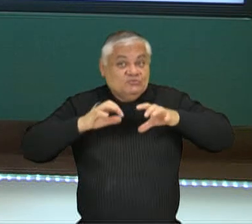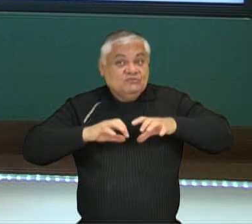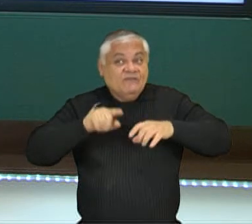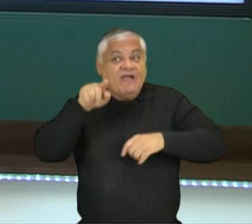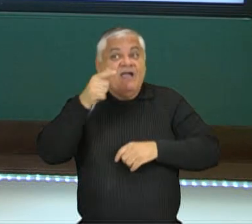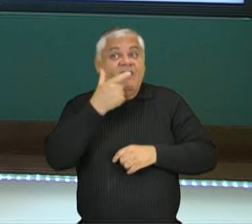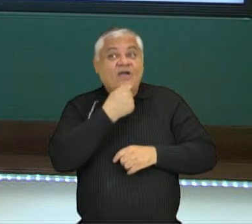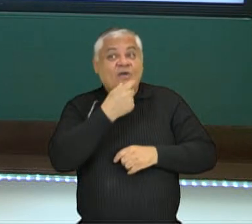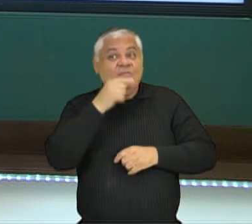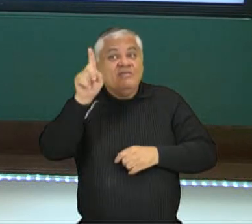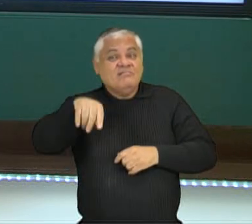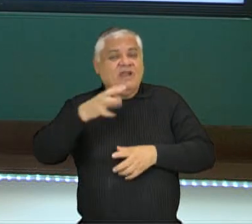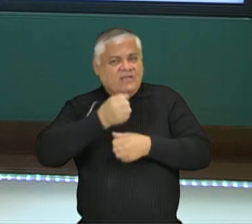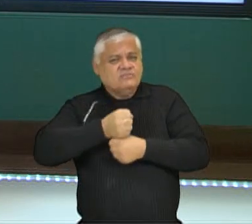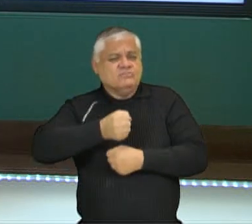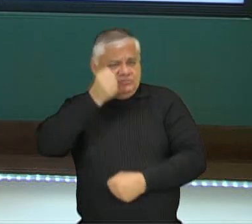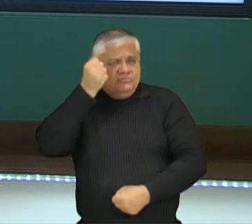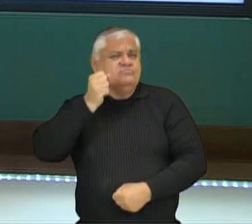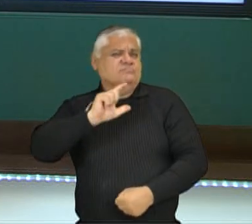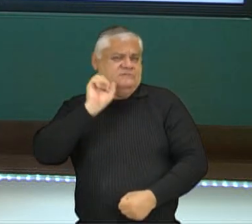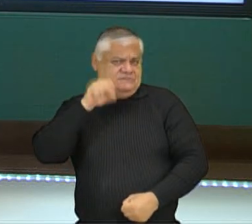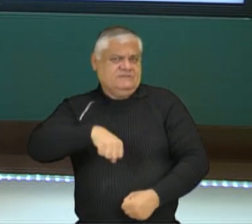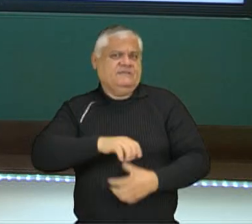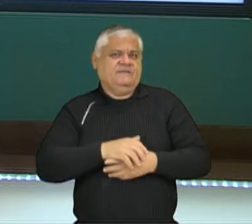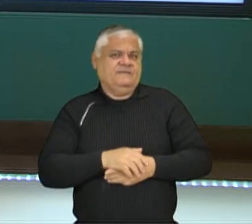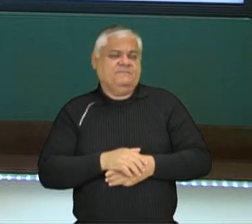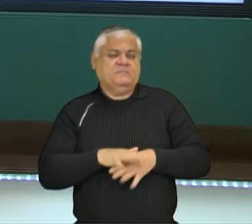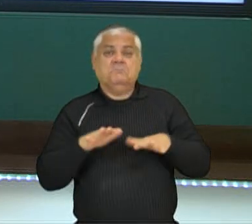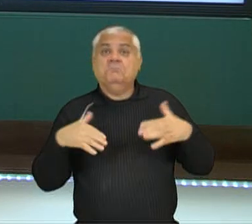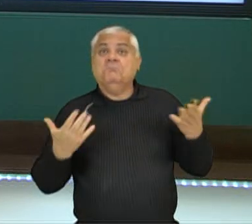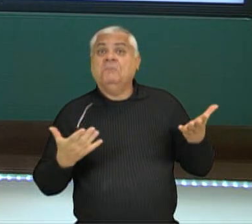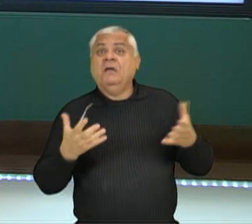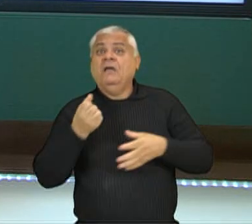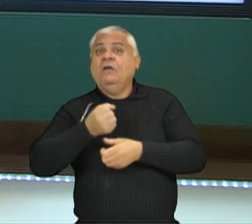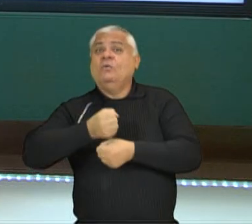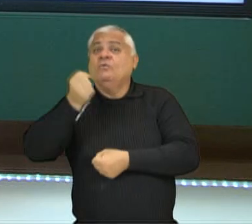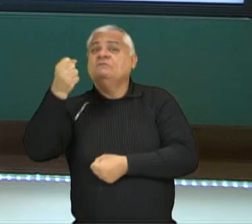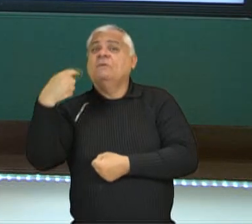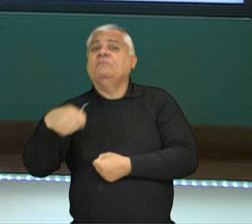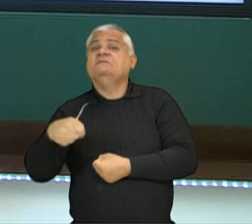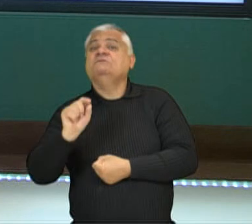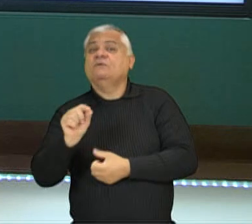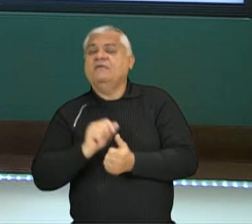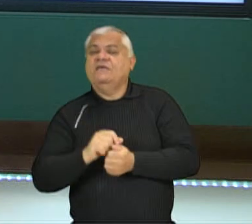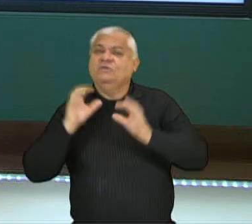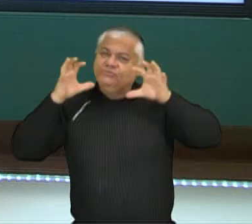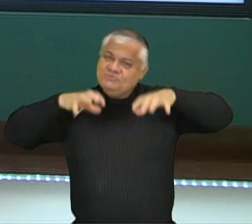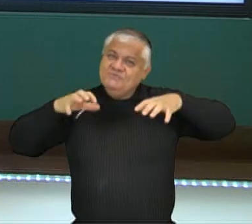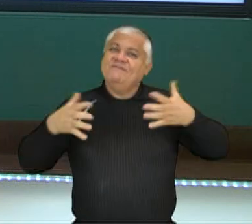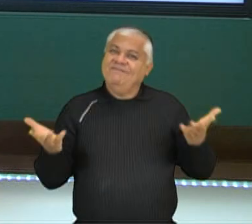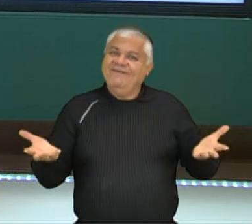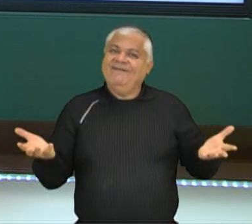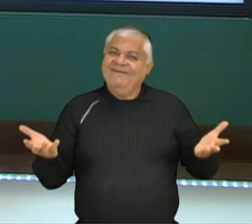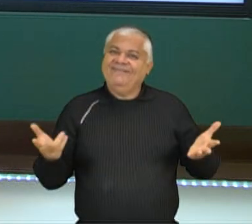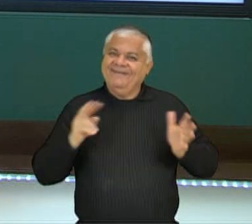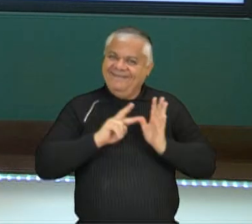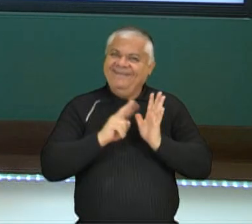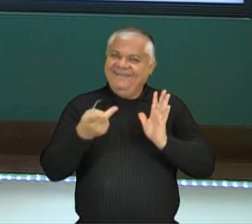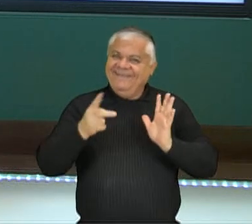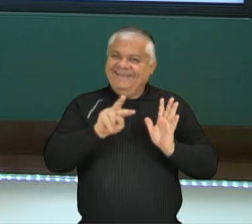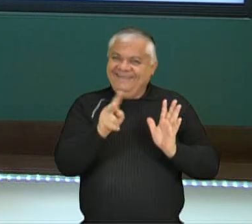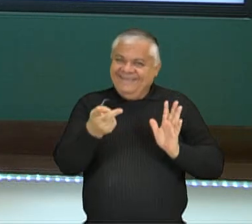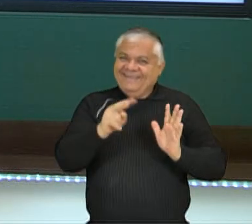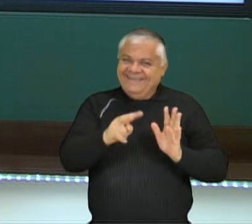ele trará a sua sombrinha. Qual é a condição para que ele traga a sombrinha? Se chover. Então, a gente tem essa ideia de